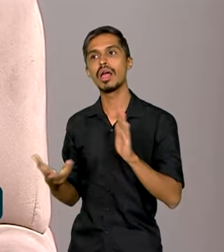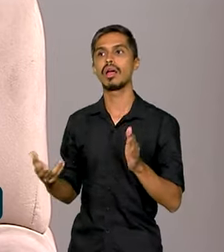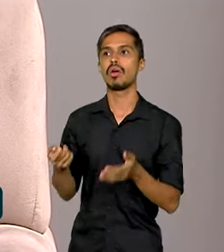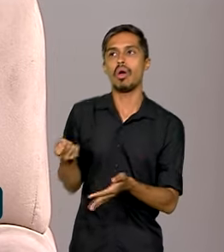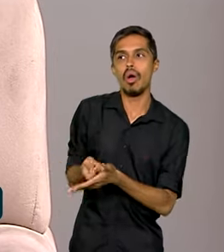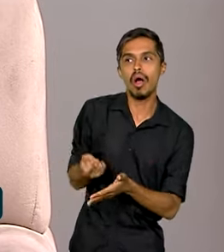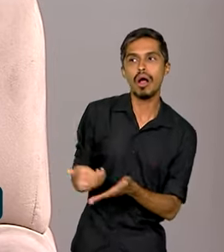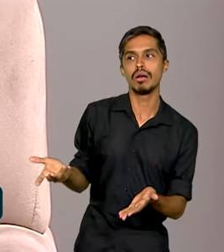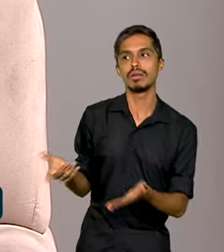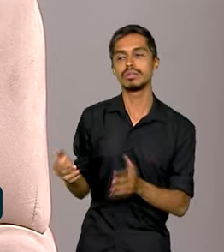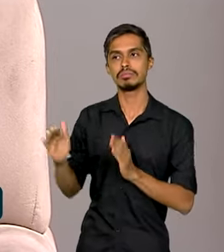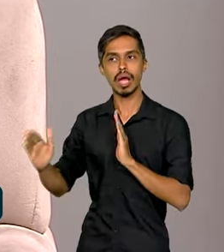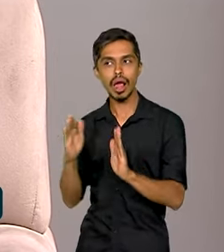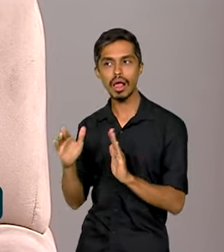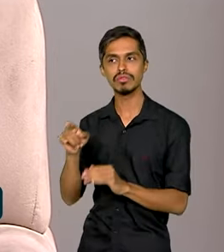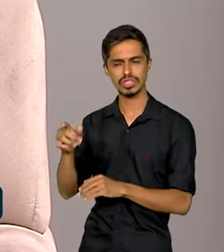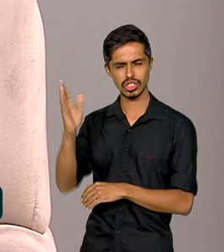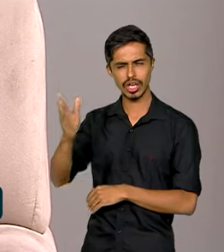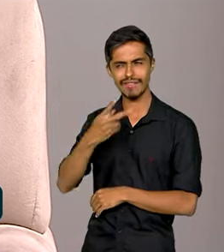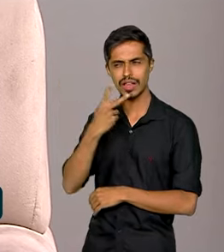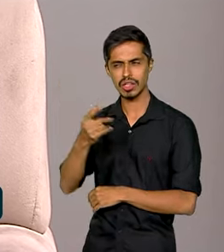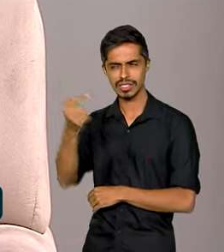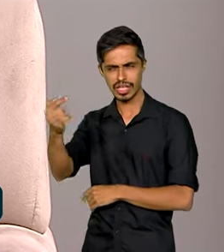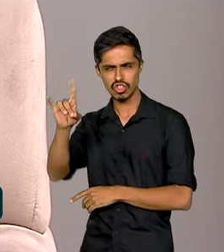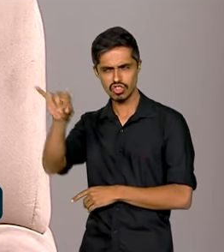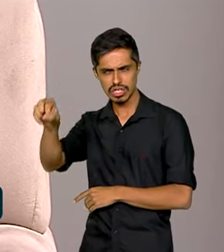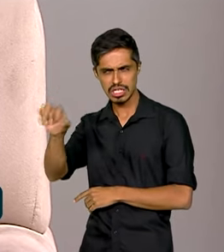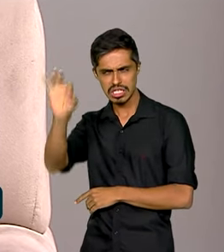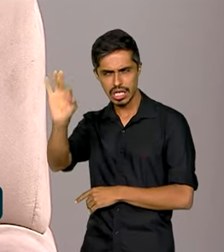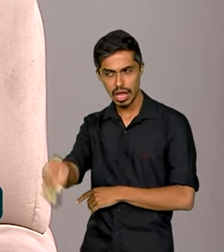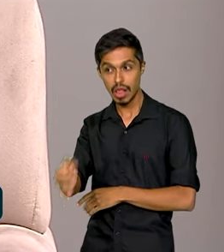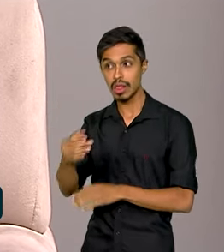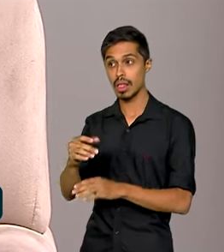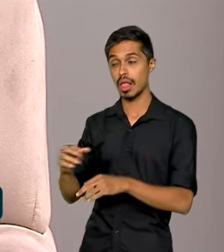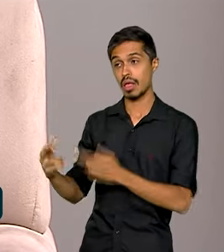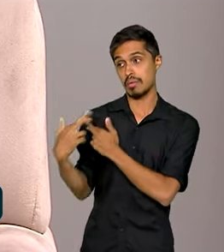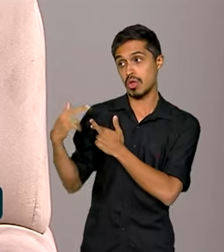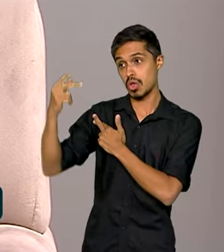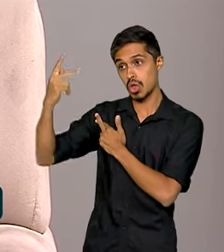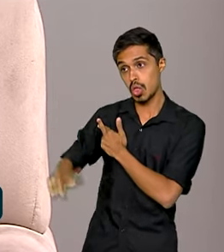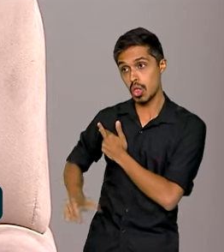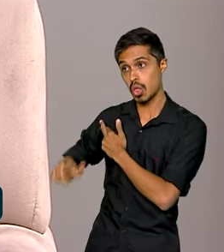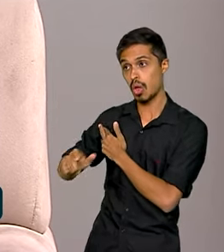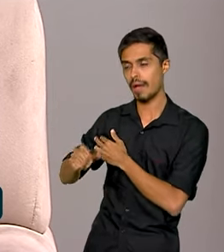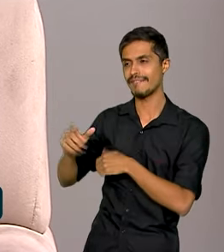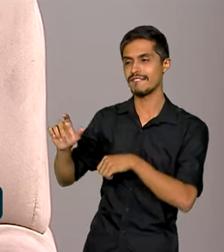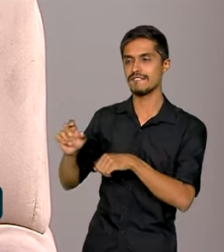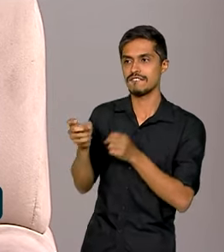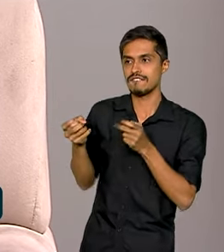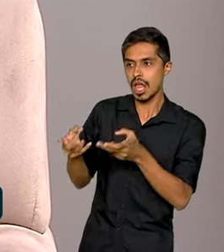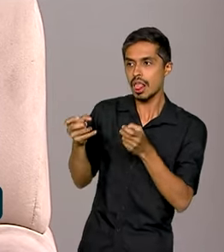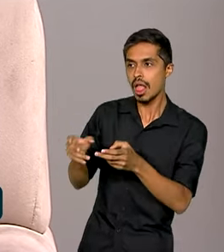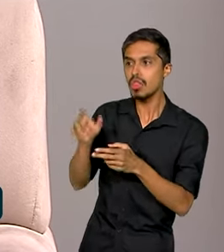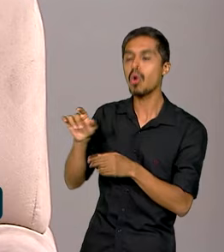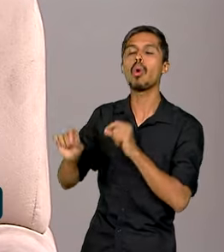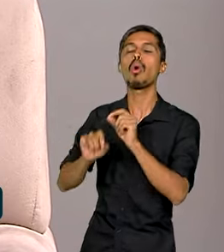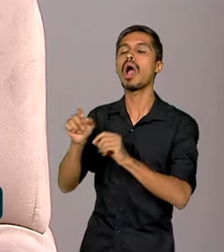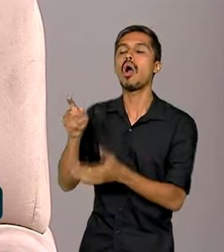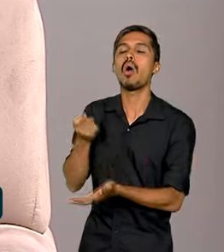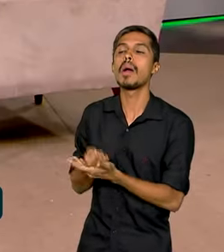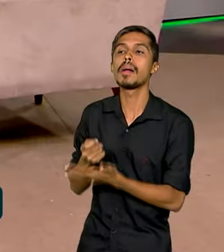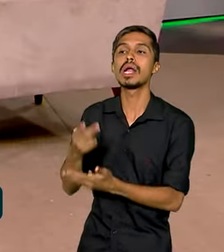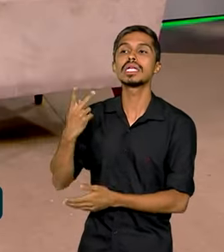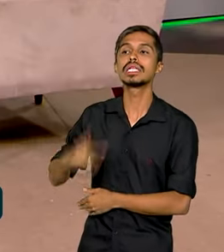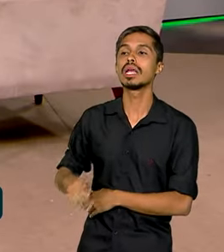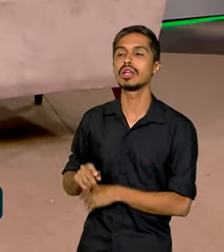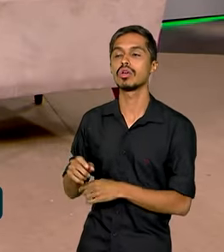obrigações prazo você já falou 7 dias né da parte do do vendedor do produto Quais são as obrigações e